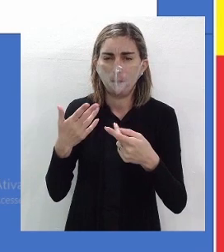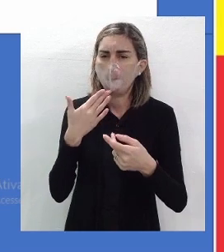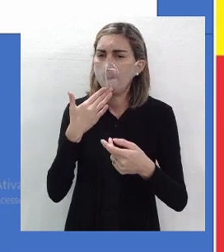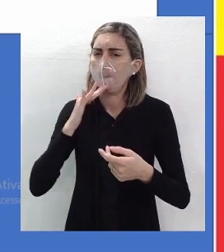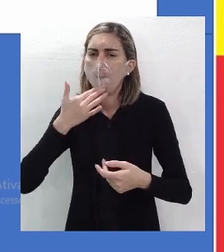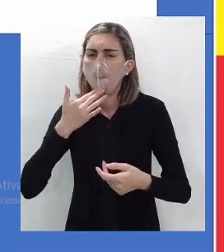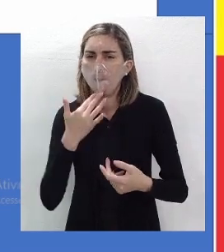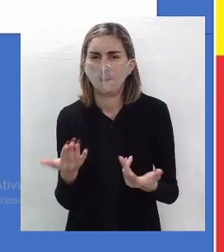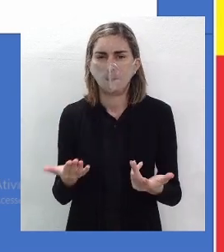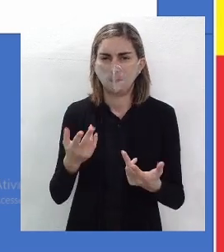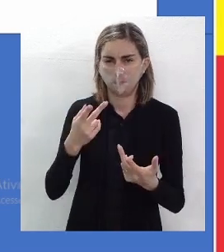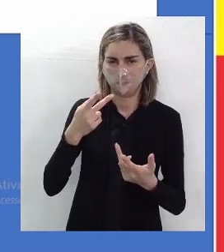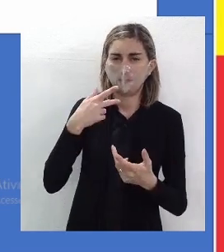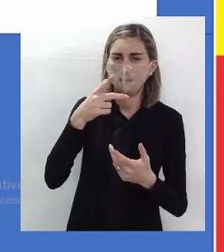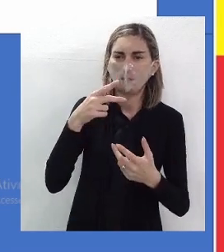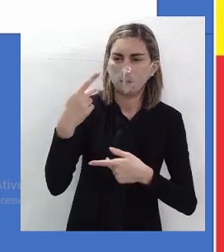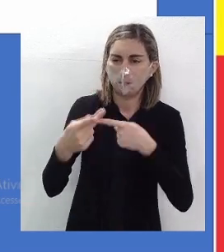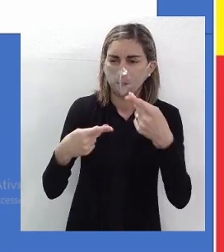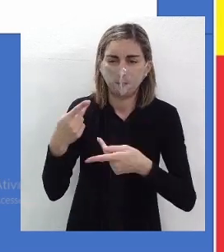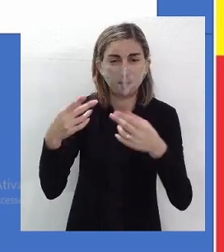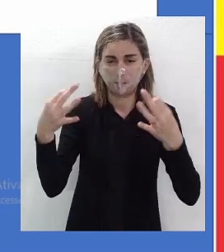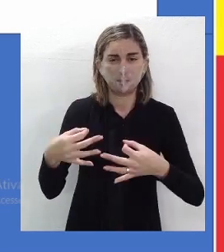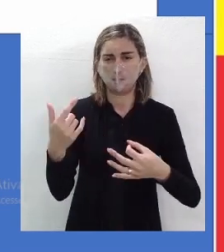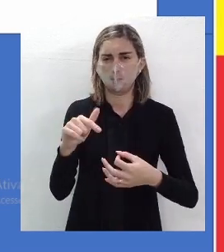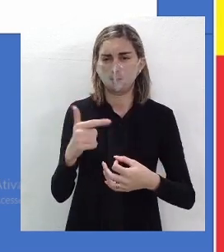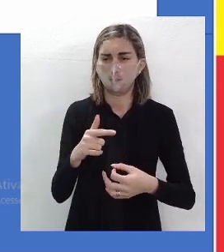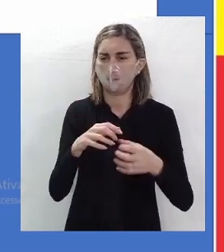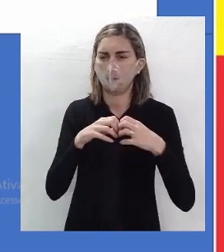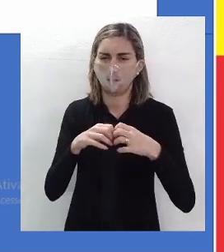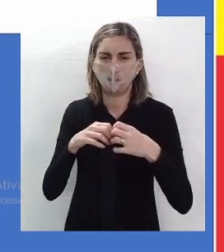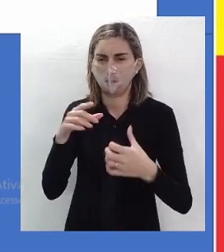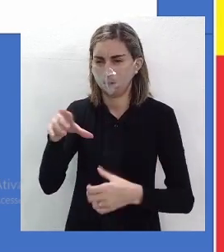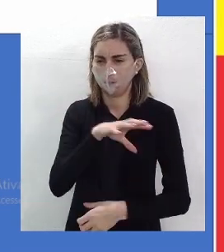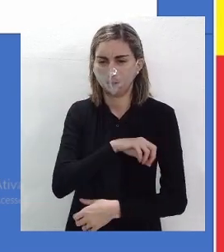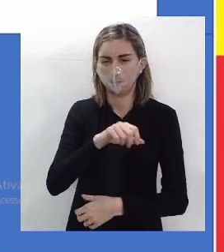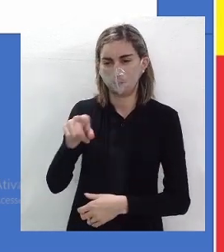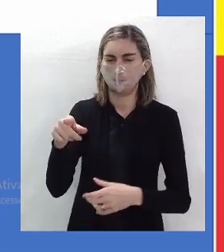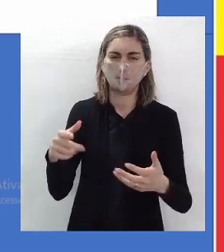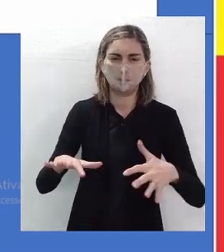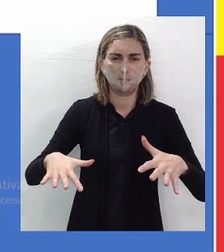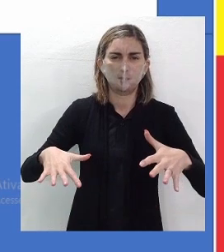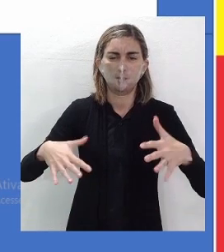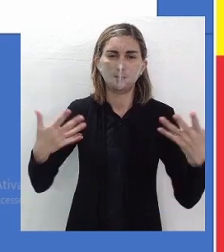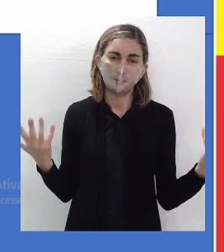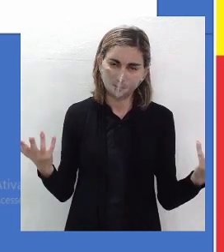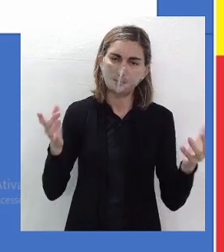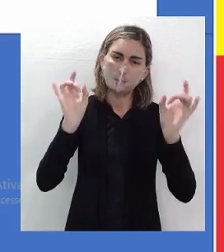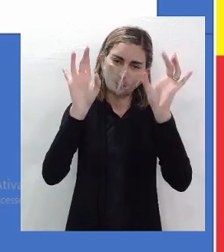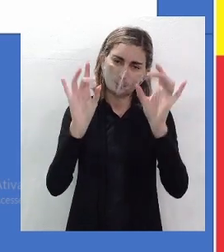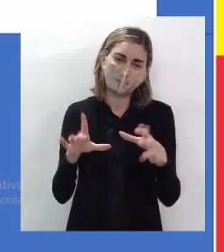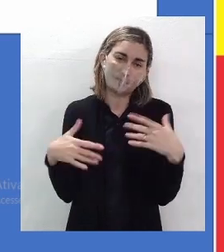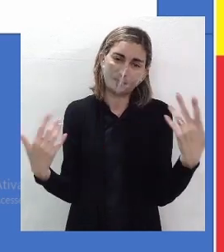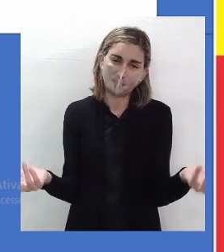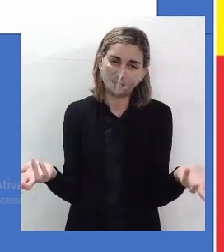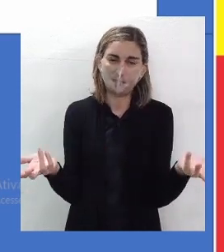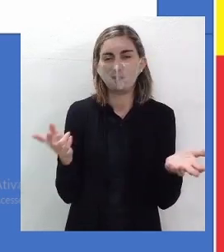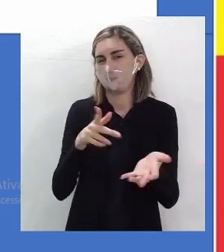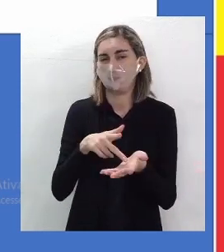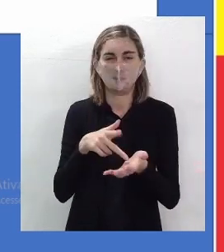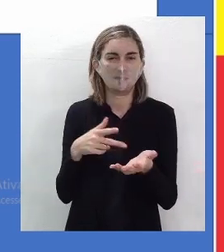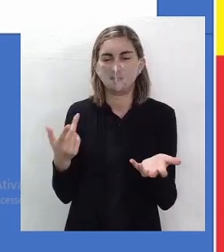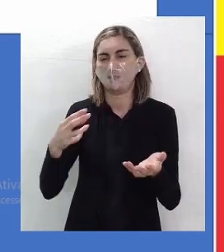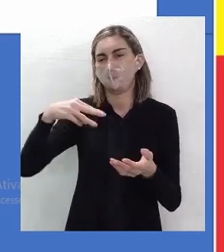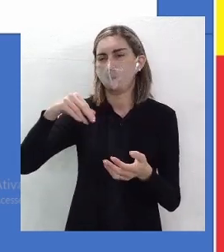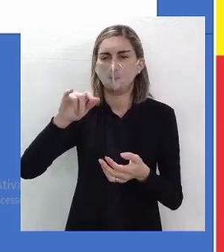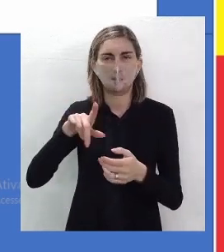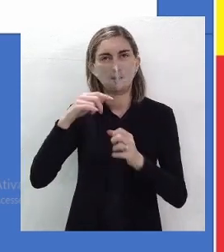fato de alguém chegar lá e gaguejar que ama você, não é? É bem especial. Então, na verdade, não é? O Miguel, ele